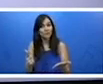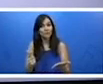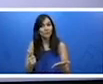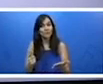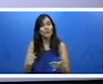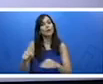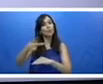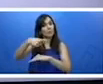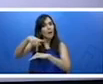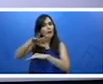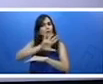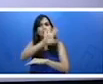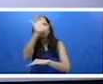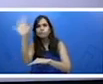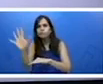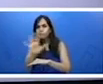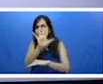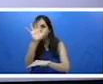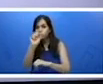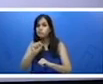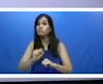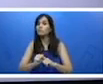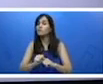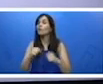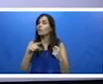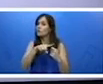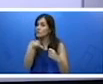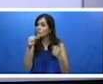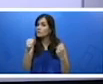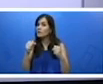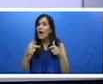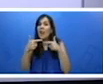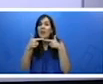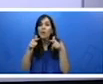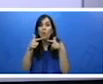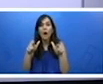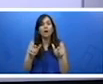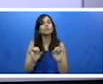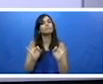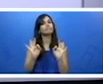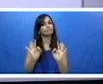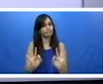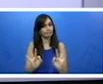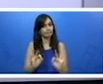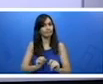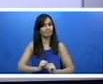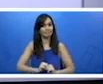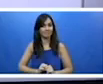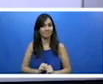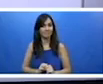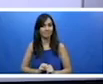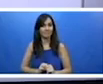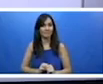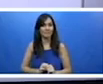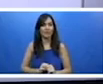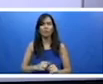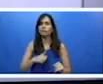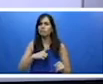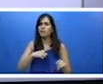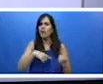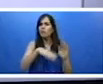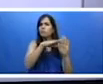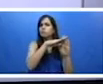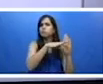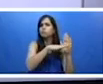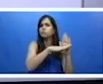nacional. Então, vamos observar a linguagem dessa resenha. Siga estas etapas. Na